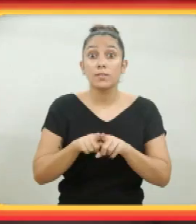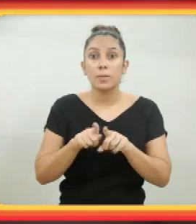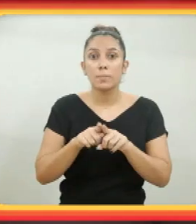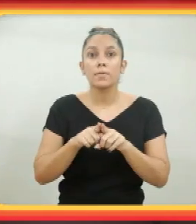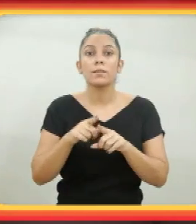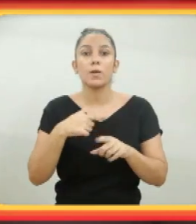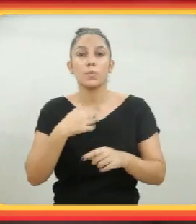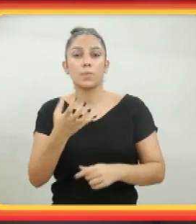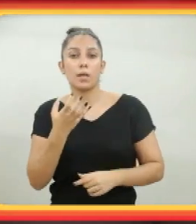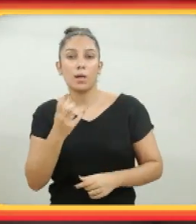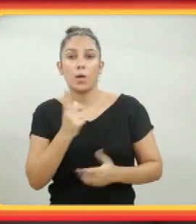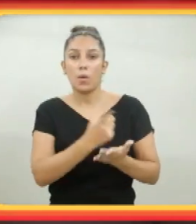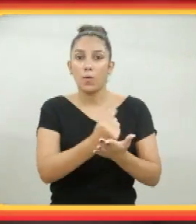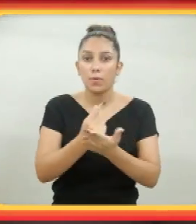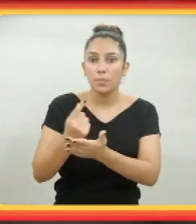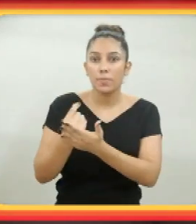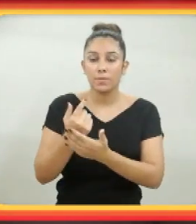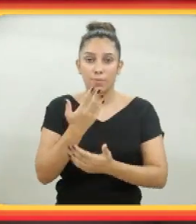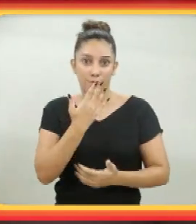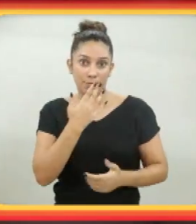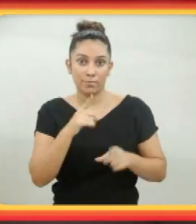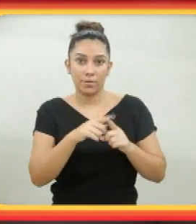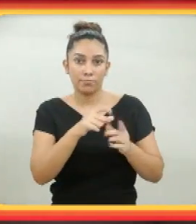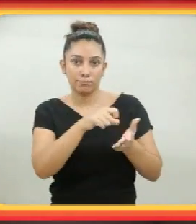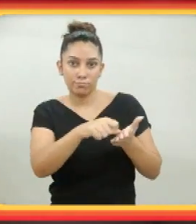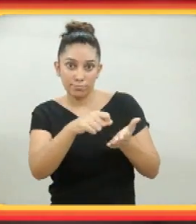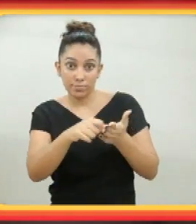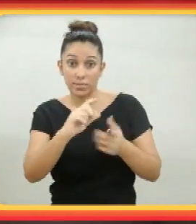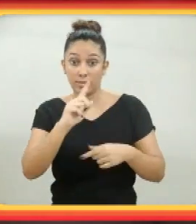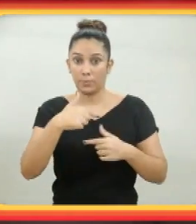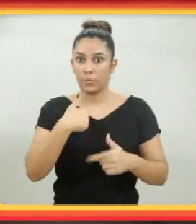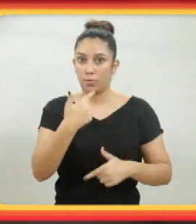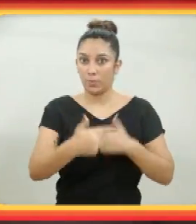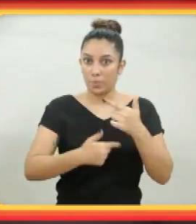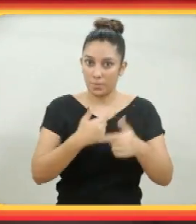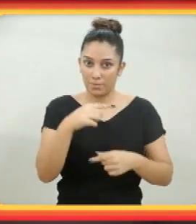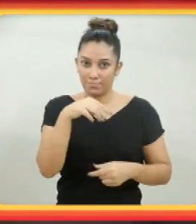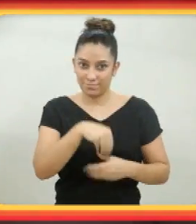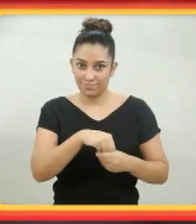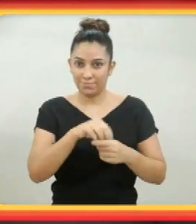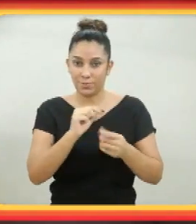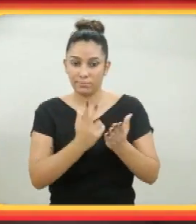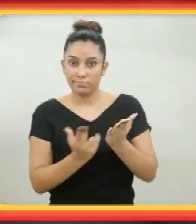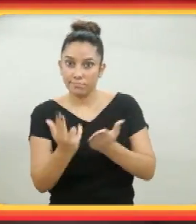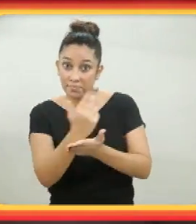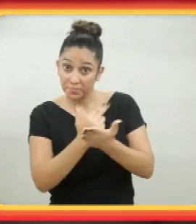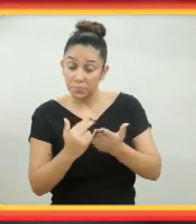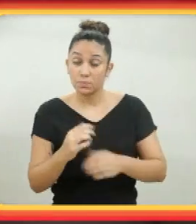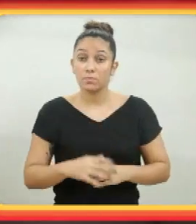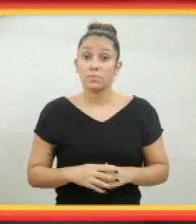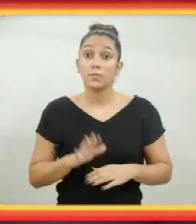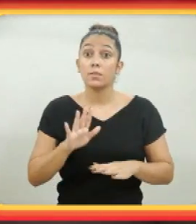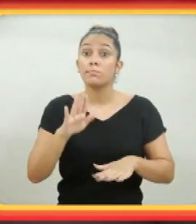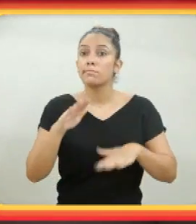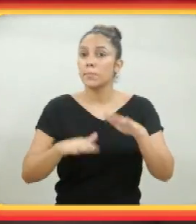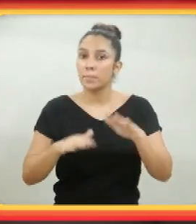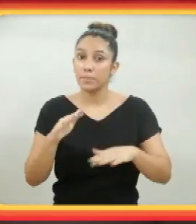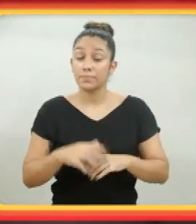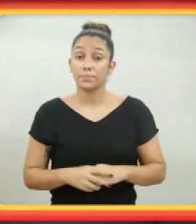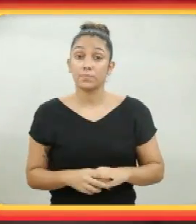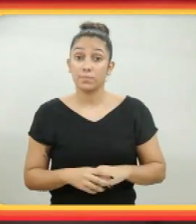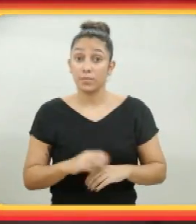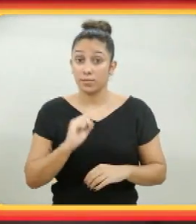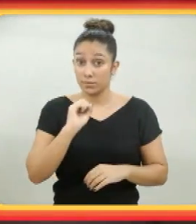na compreensão do que eu quero e compro as cores, etiqueto. E depois o trabalho